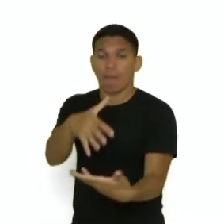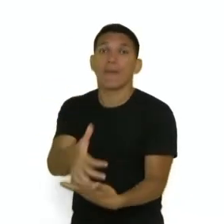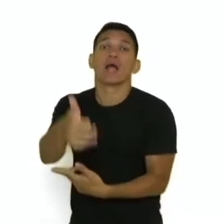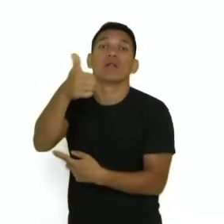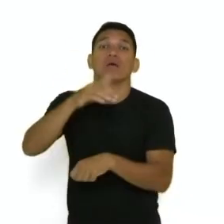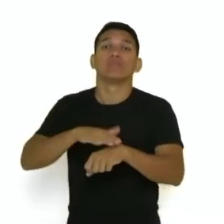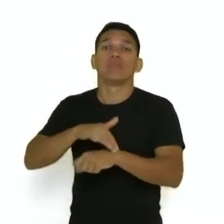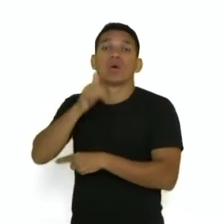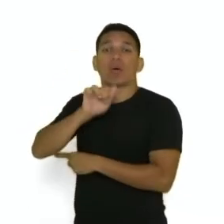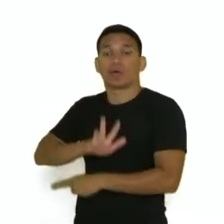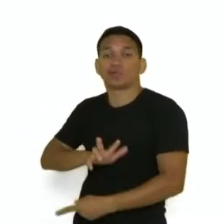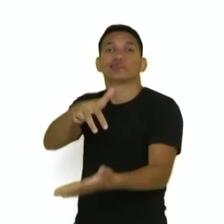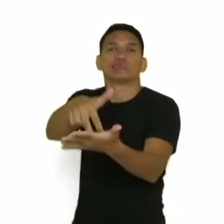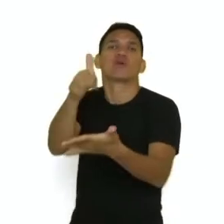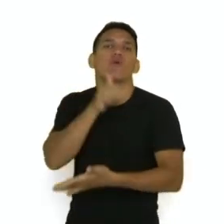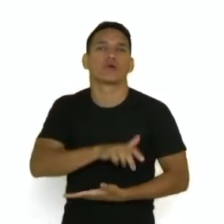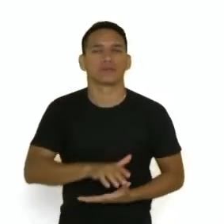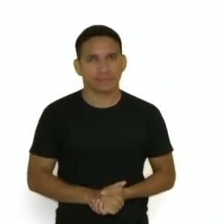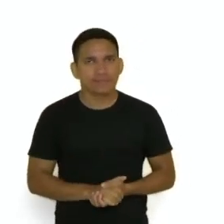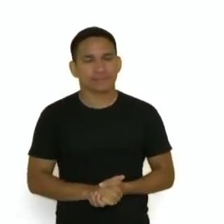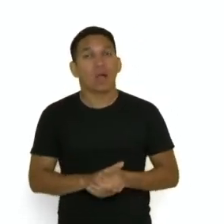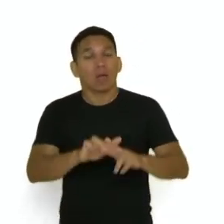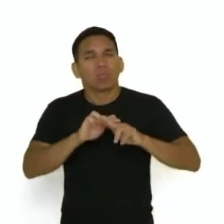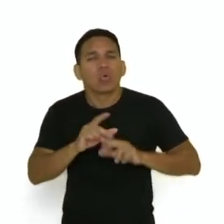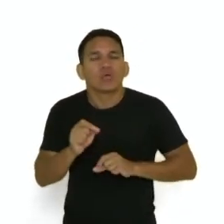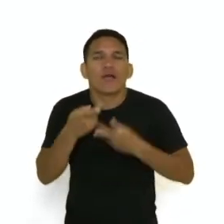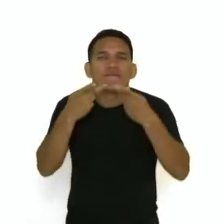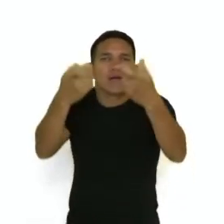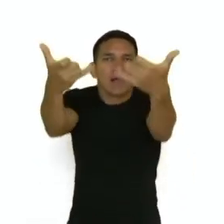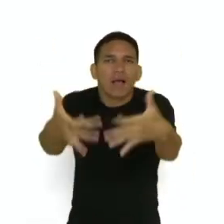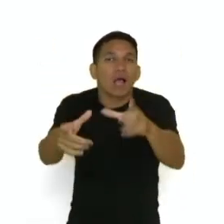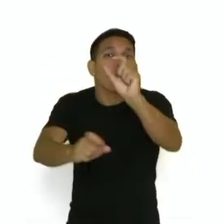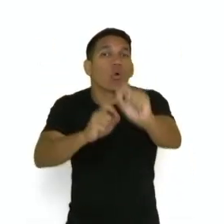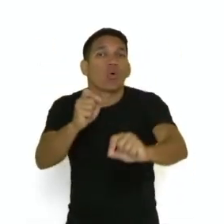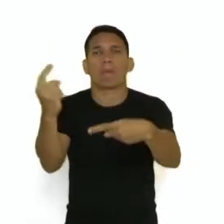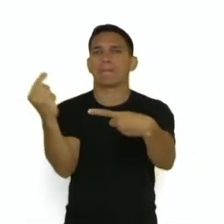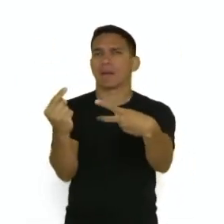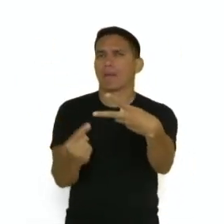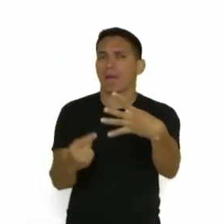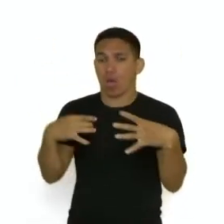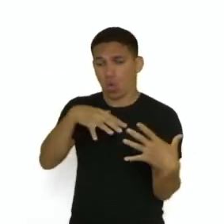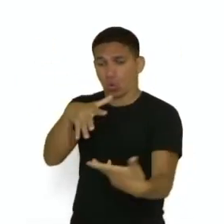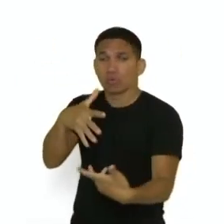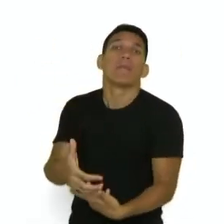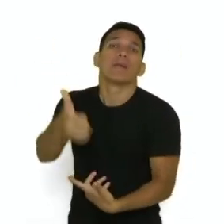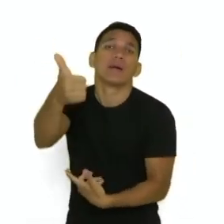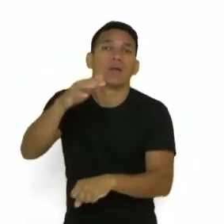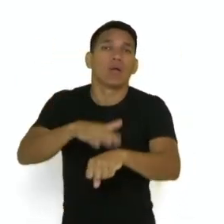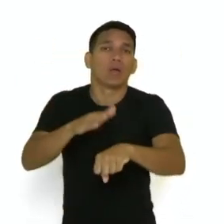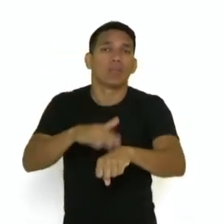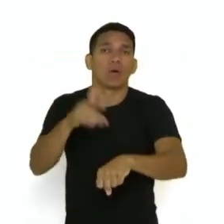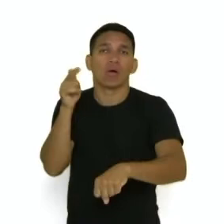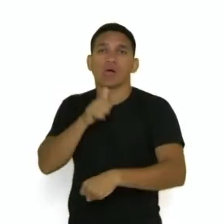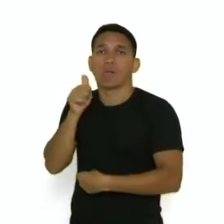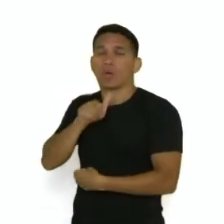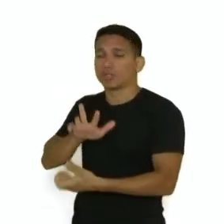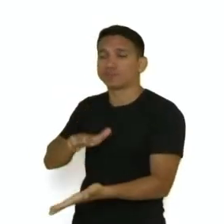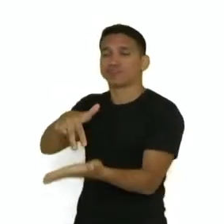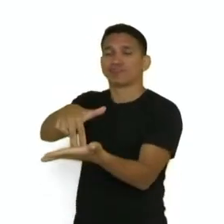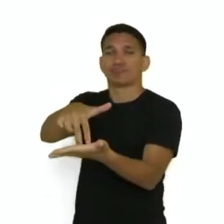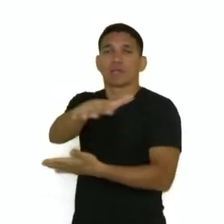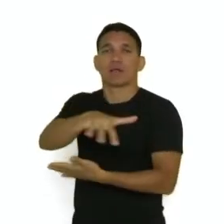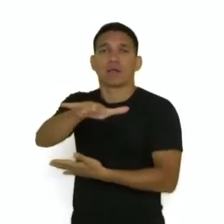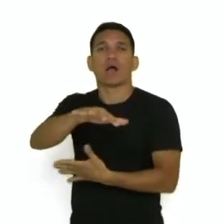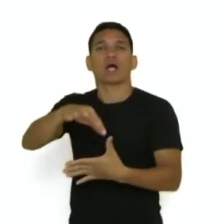mulheres chegarem lá. Então, o argumento utilizado é que o mundo será melhor quando mulheres ocuparem cargos de